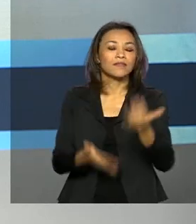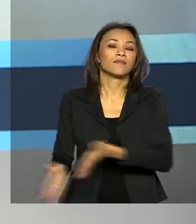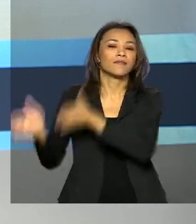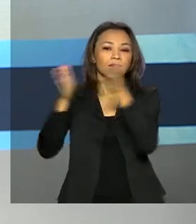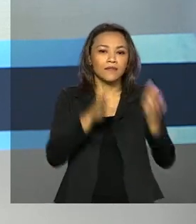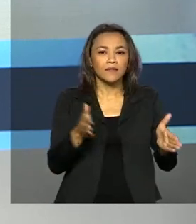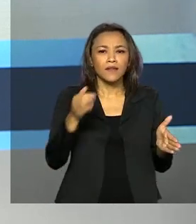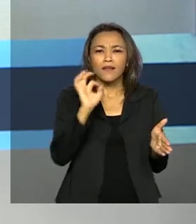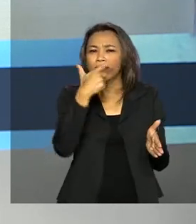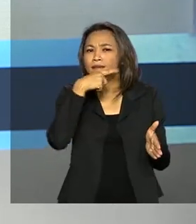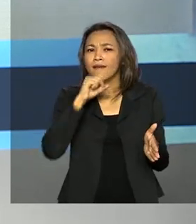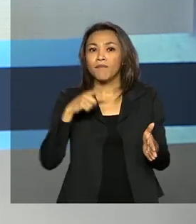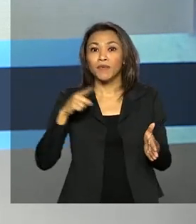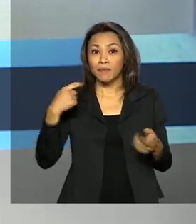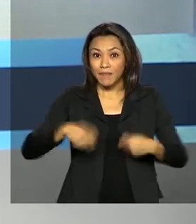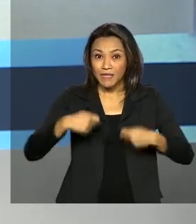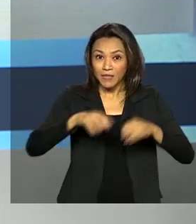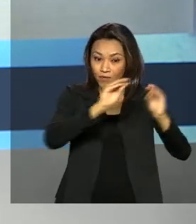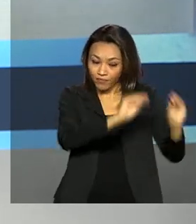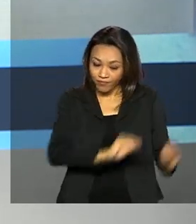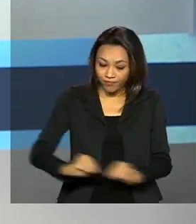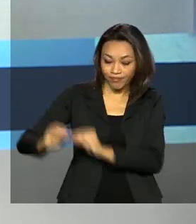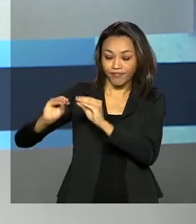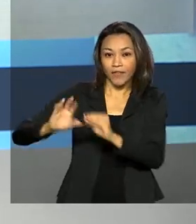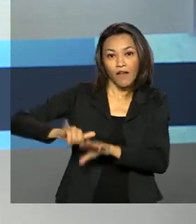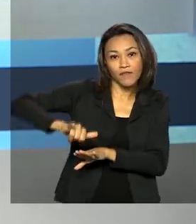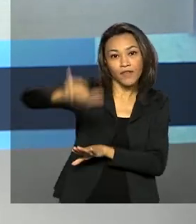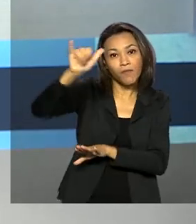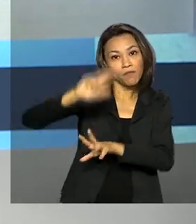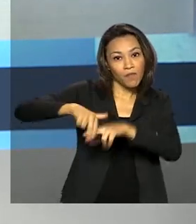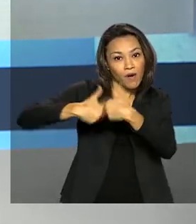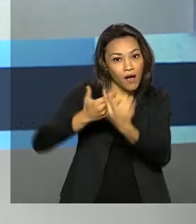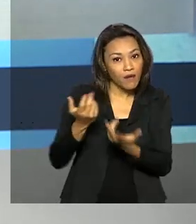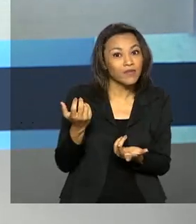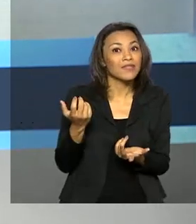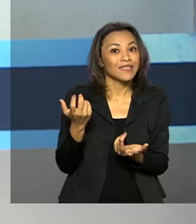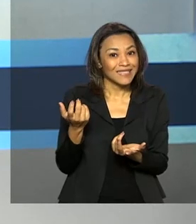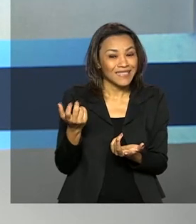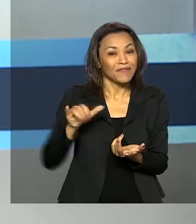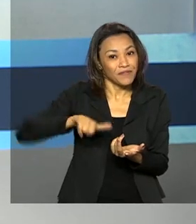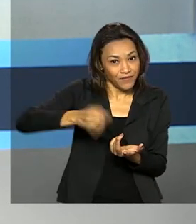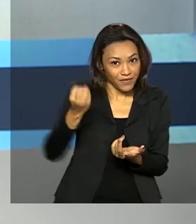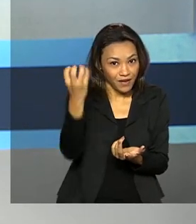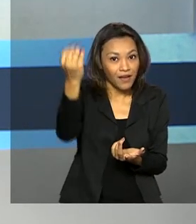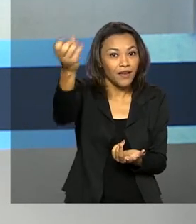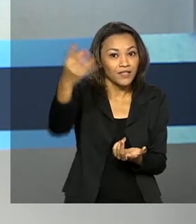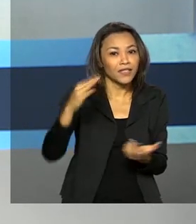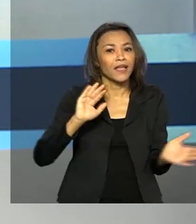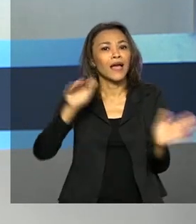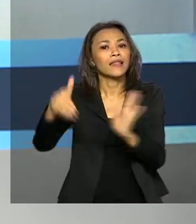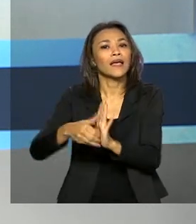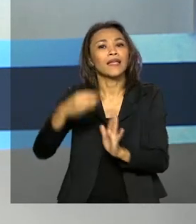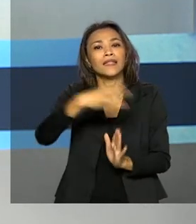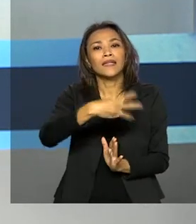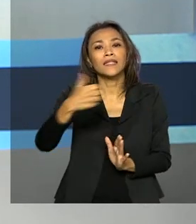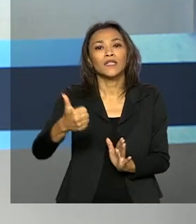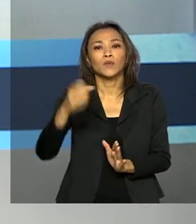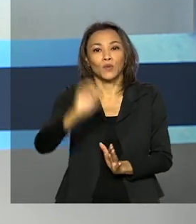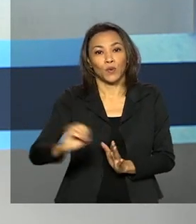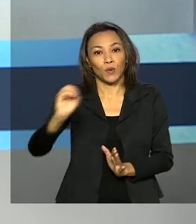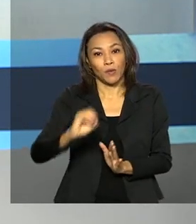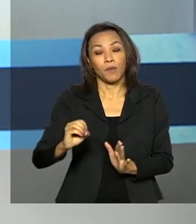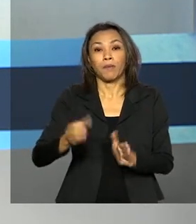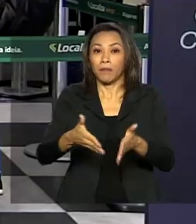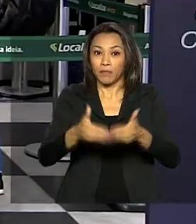E olha, quem teve que adiar uma viagem de avião por causa da pandemia tem até 31 de outubro para pedir o ressarcimento do valor da